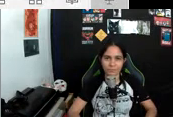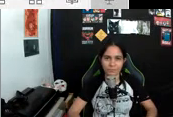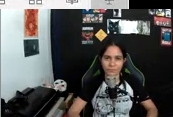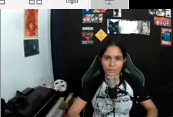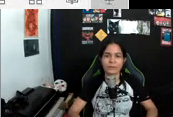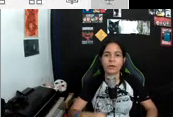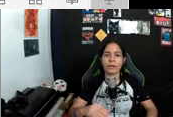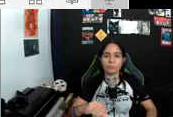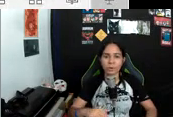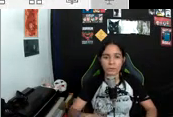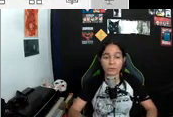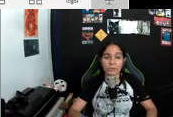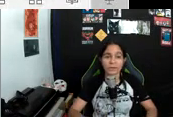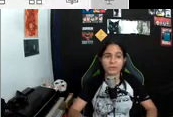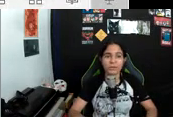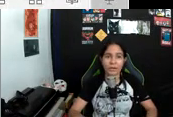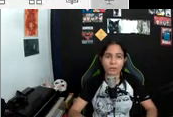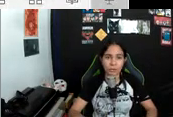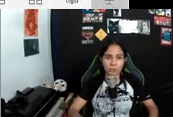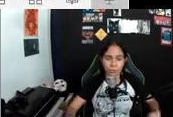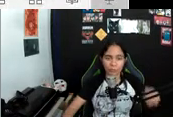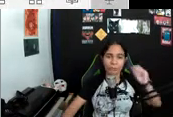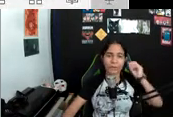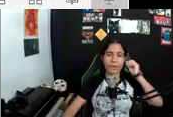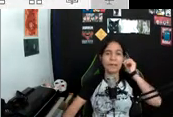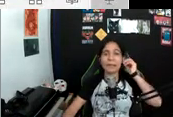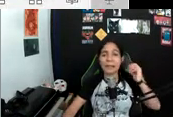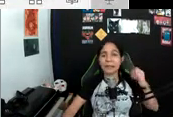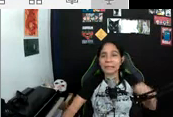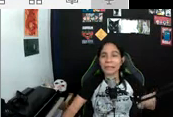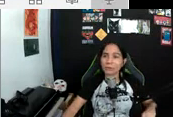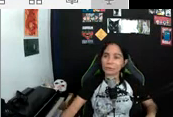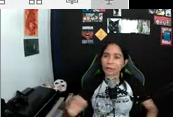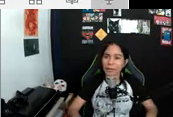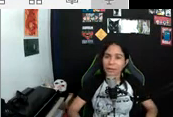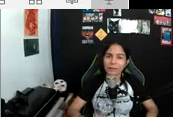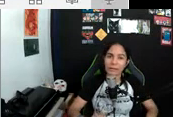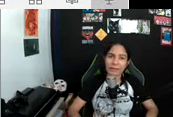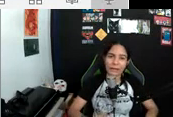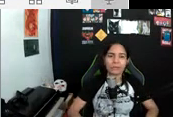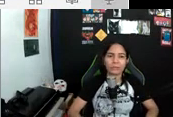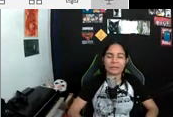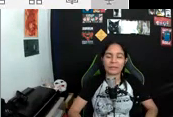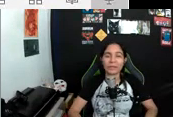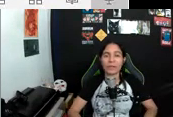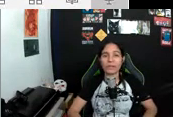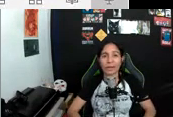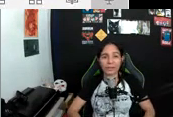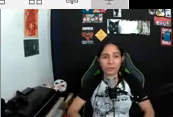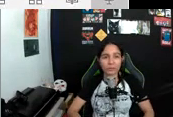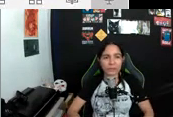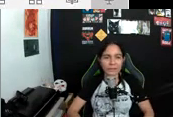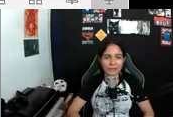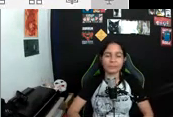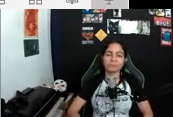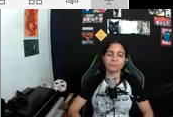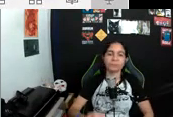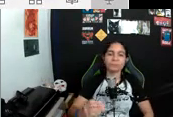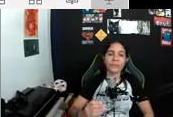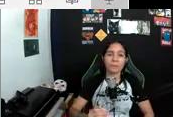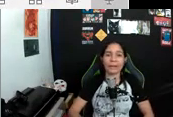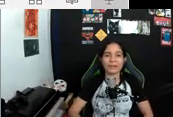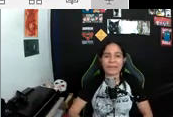profissionais. Certo? Então, é importante que vocês registrem tudo. E aí, dentro do direito do paciente, ainda no artigo